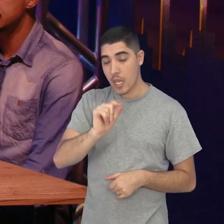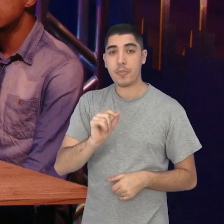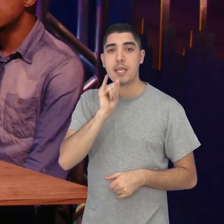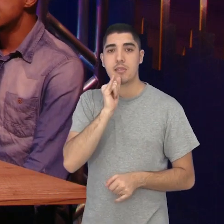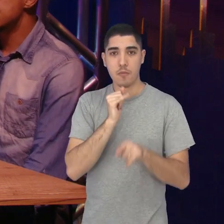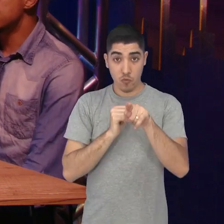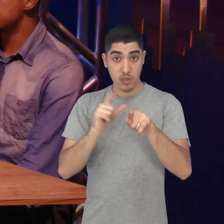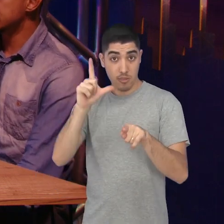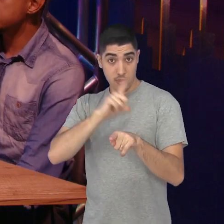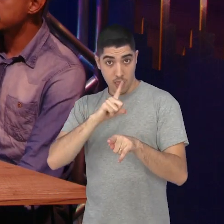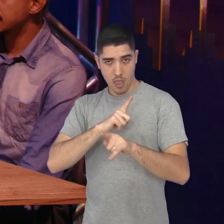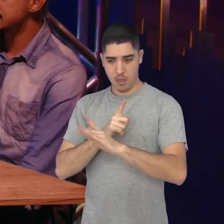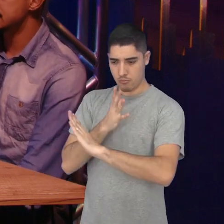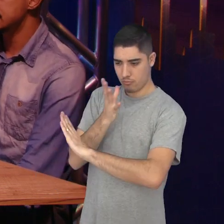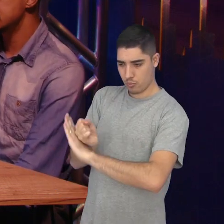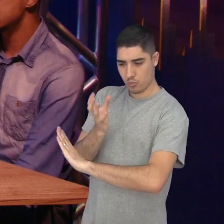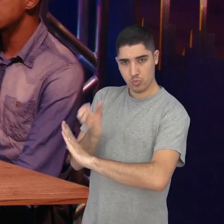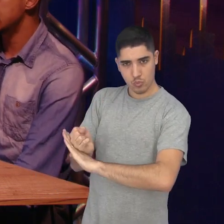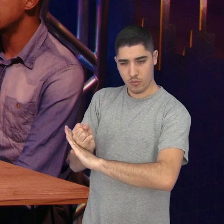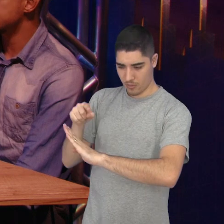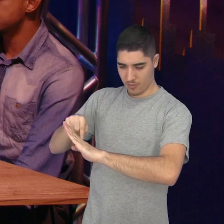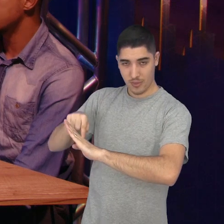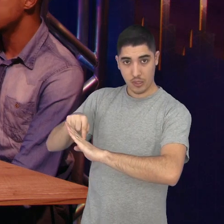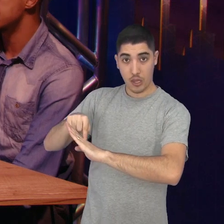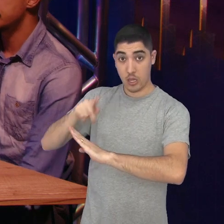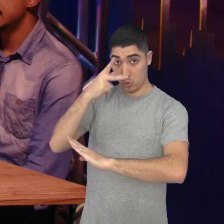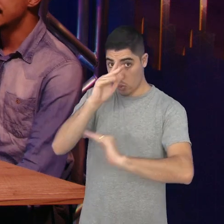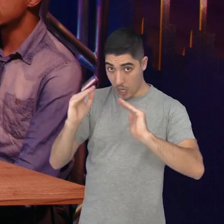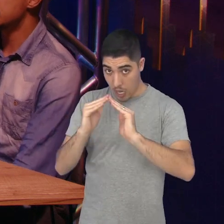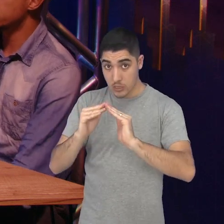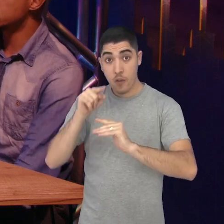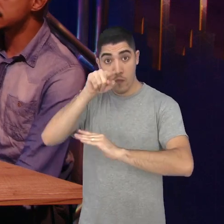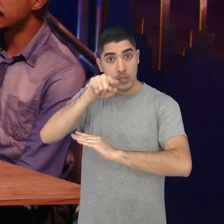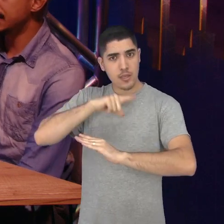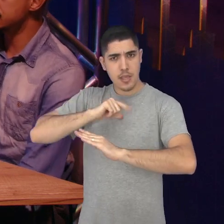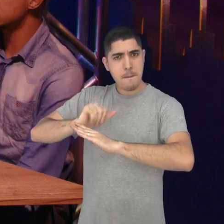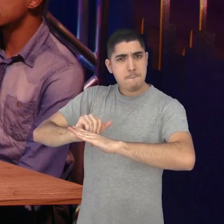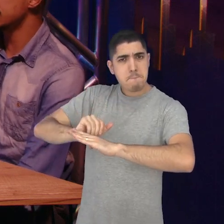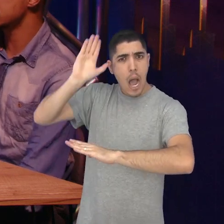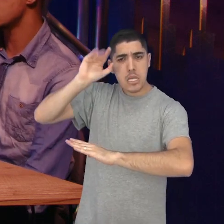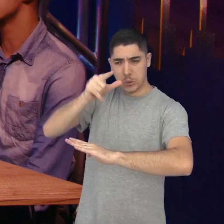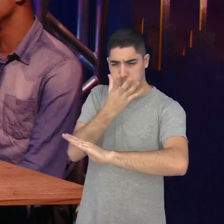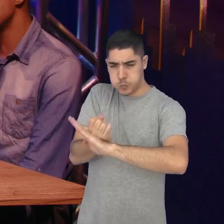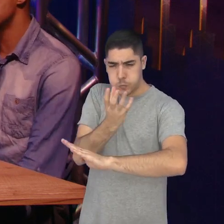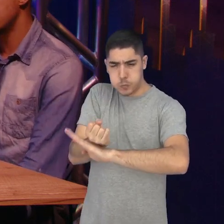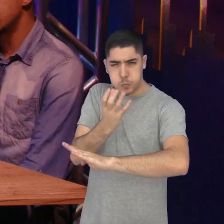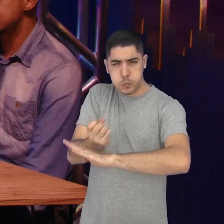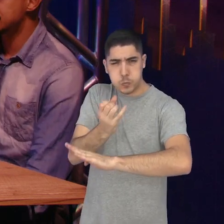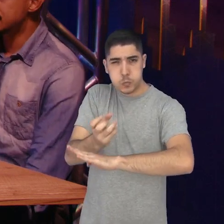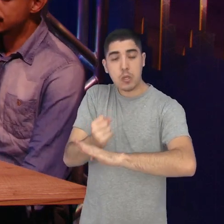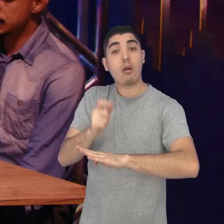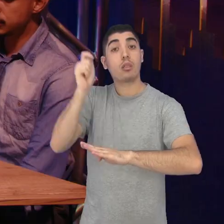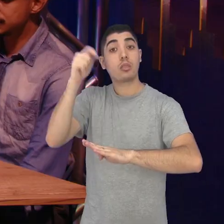assim, se você tem uma placa de energia solar lá na sua casa e você produz mais do que você consumiu na sua